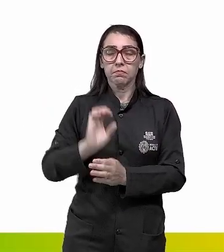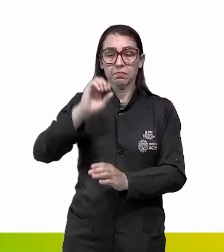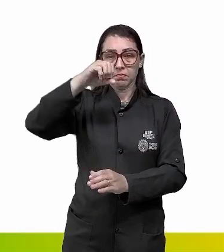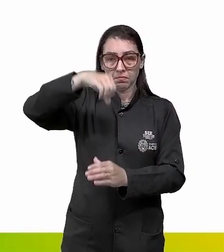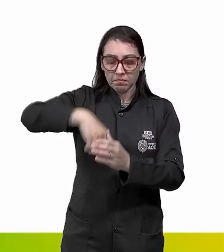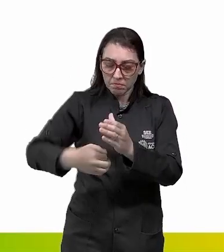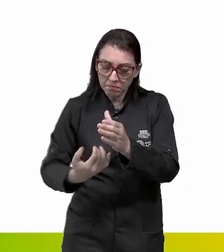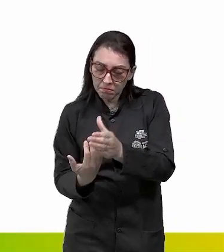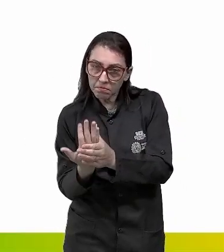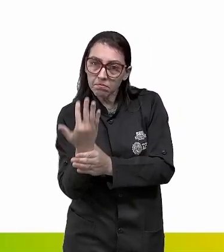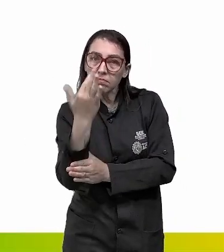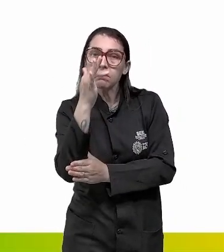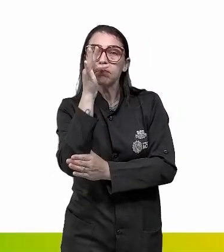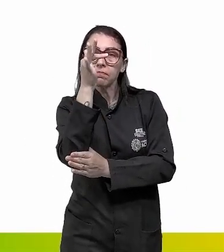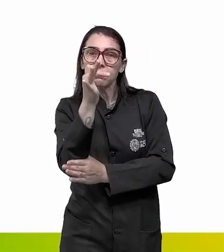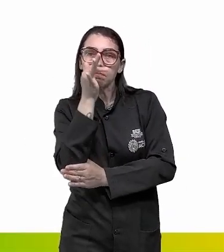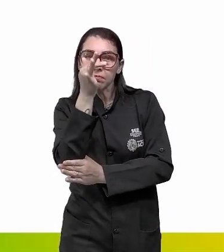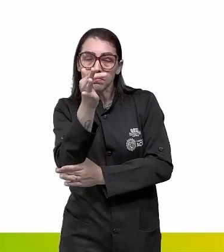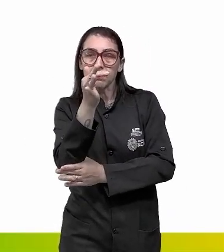mais flores.